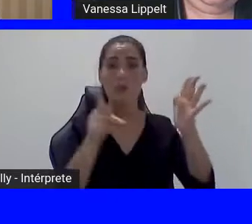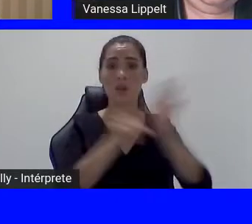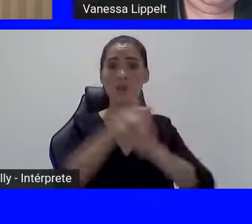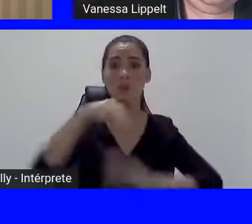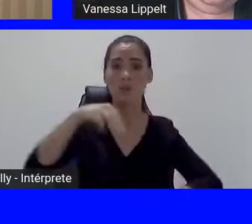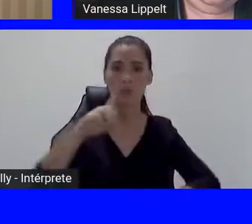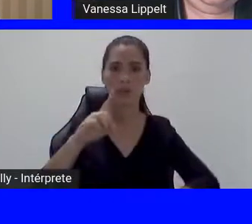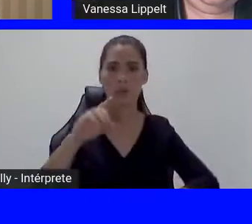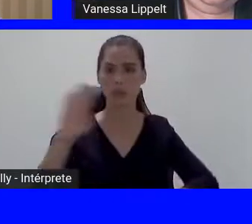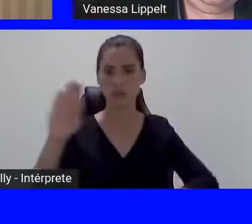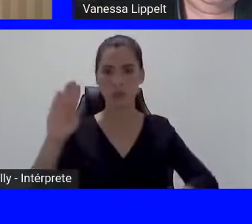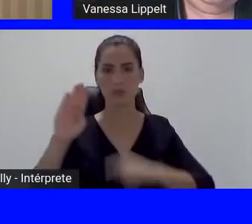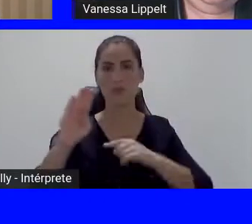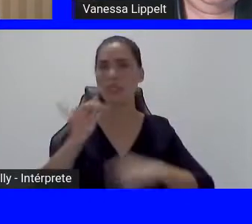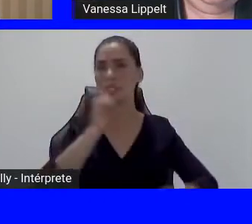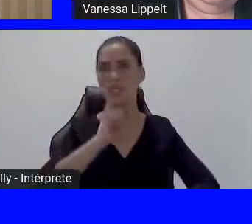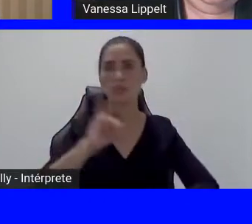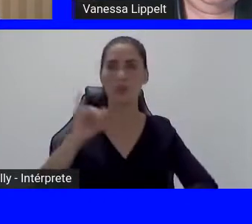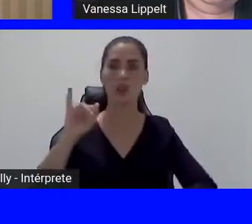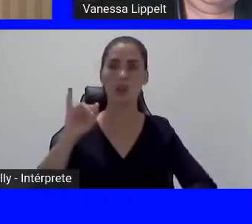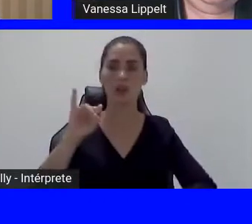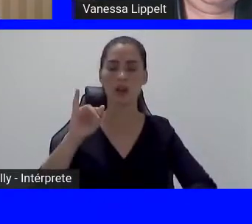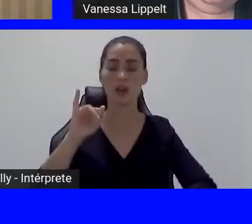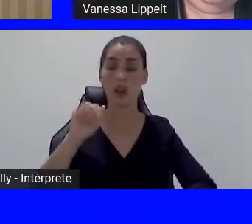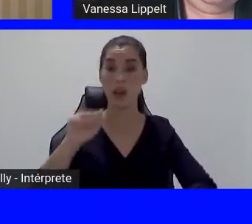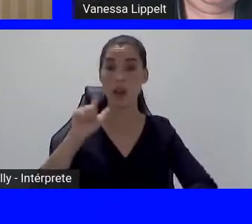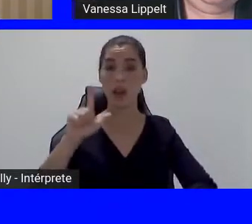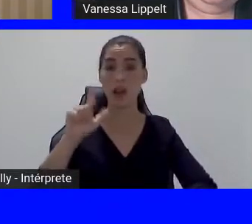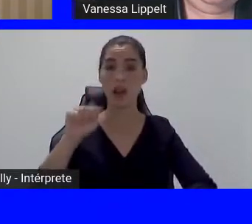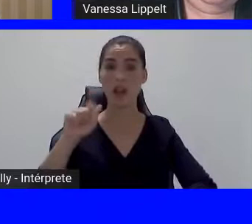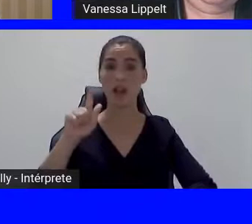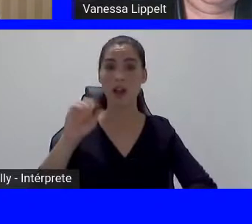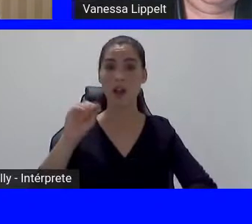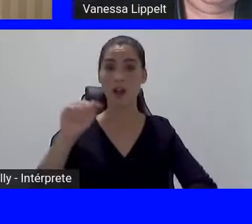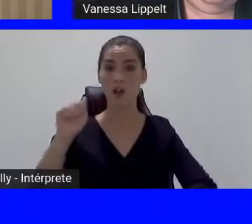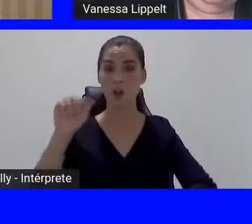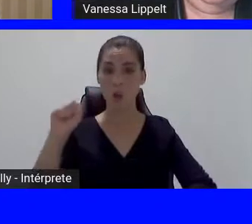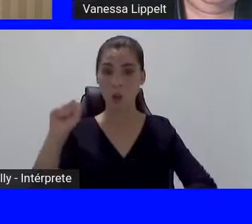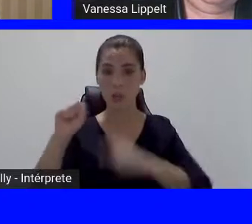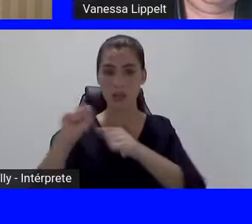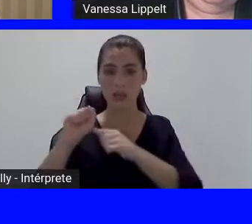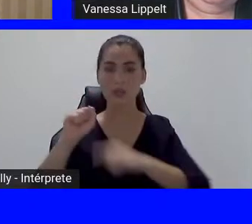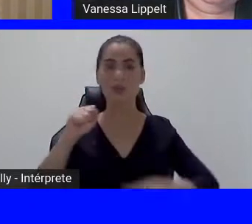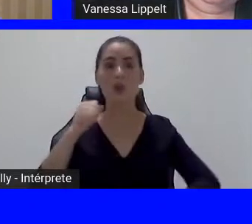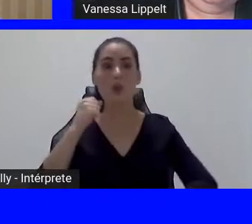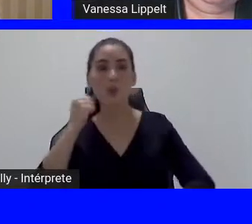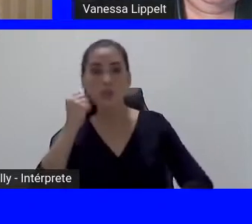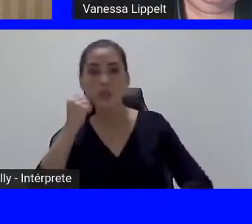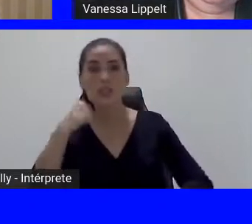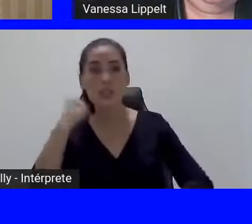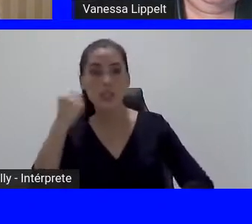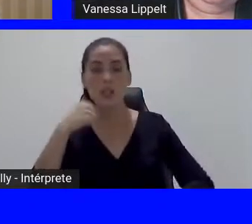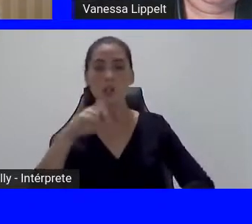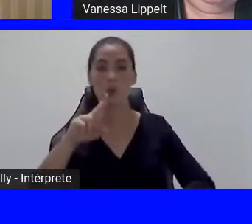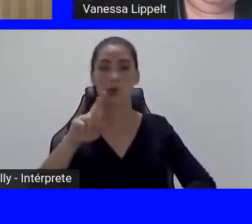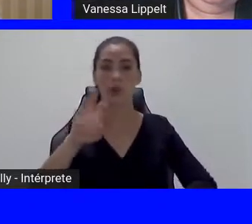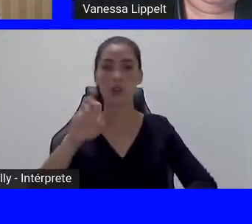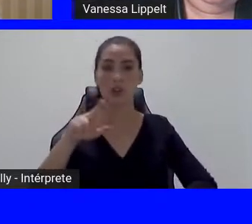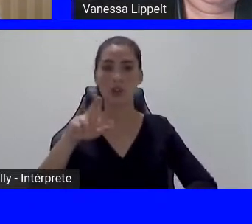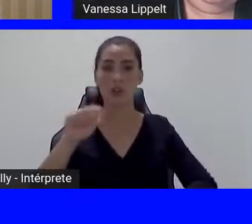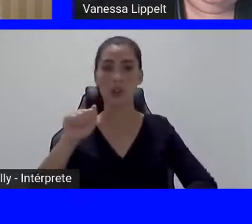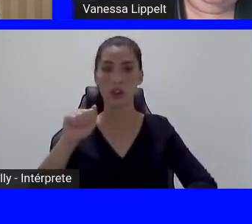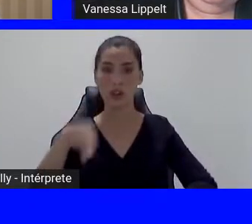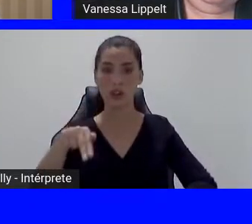exemplo, em Alagoas, o senador Renan Calheiros e o seu filho, que é governador de Alagoas, o senador Renan